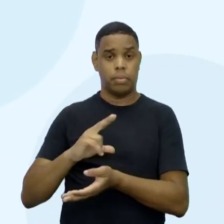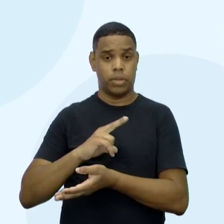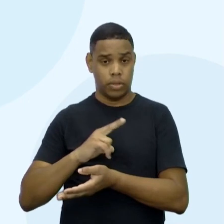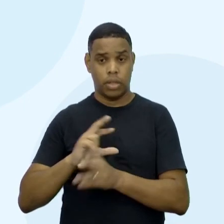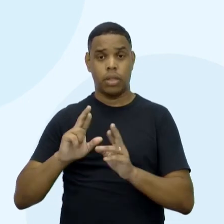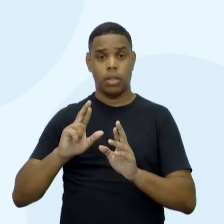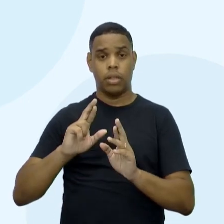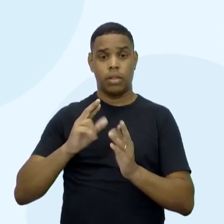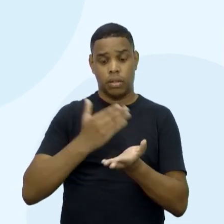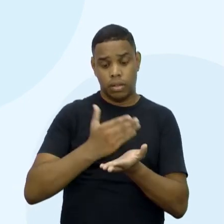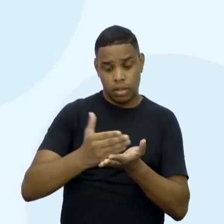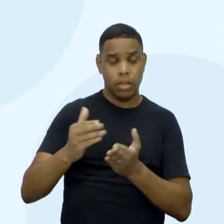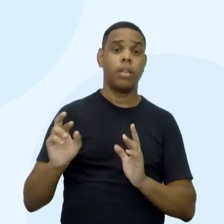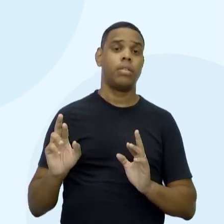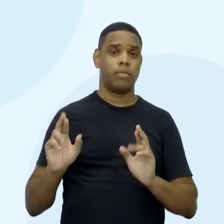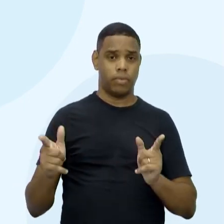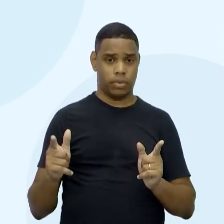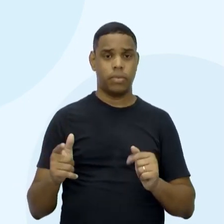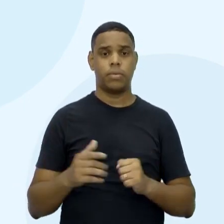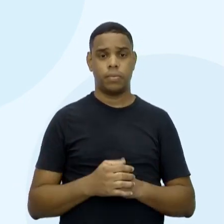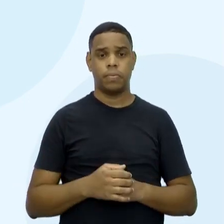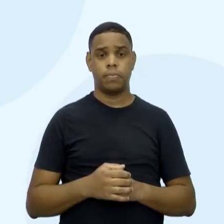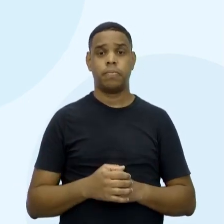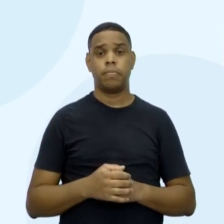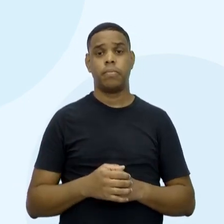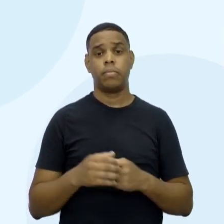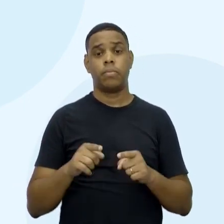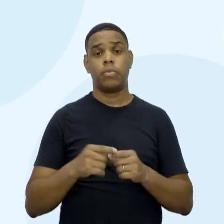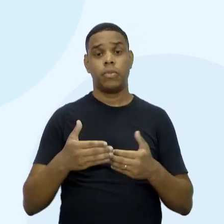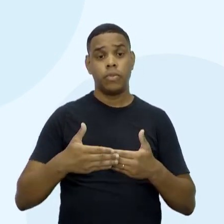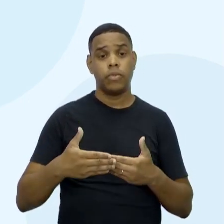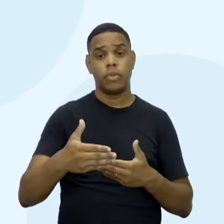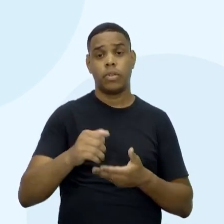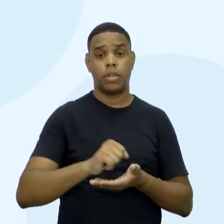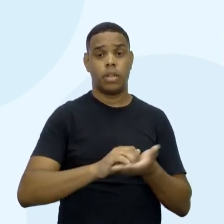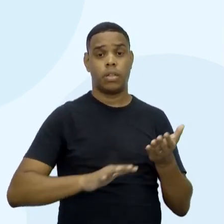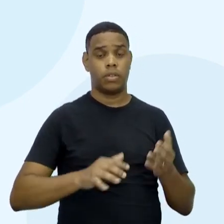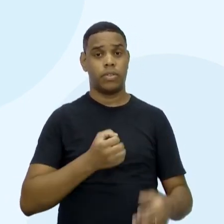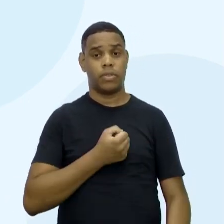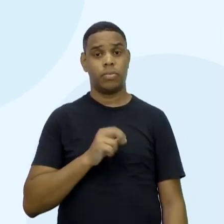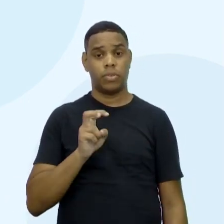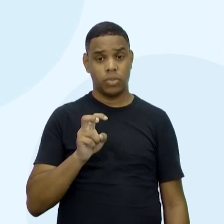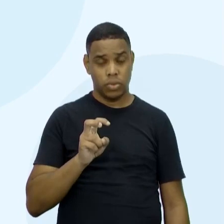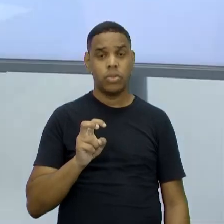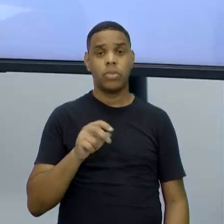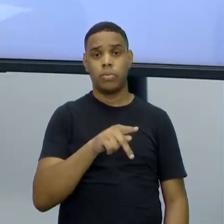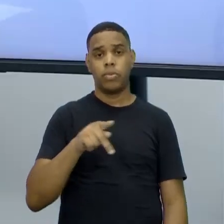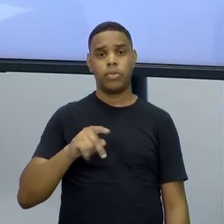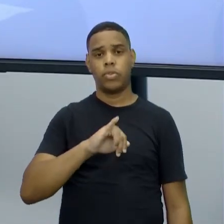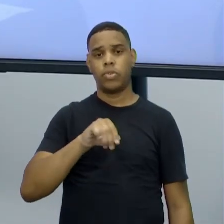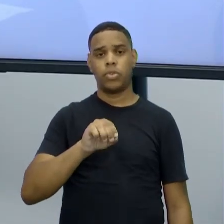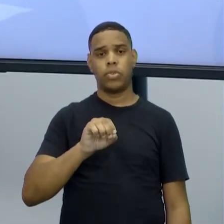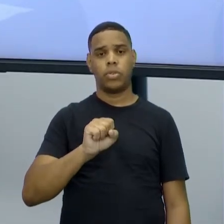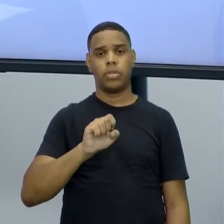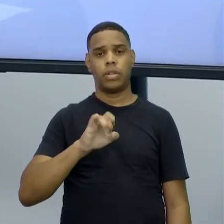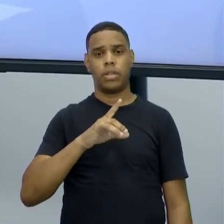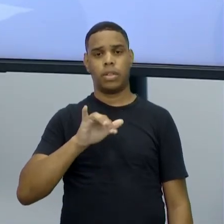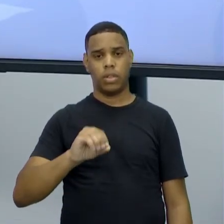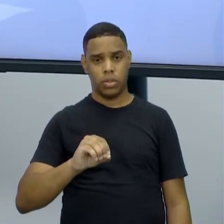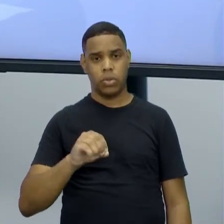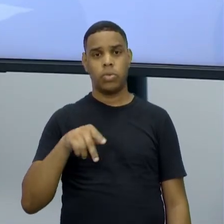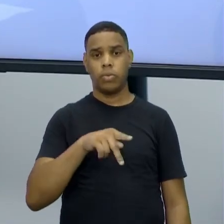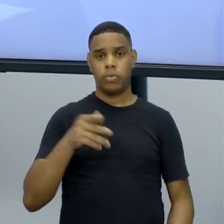e financiamento não é a mesma coisa. E o que vem por aí, vem a atividade 5 com o professor Jocélio, professor